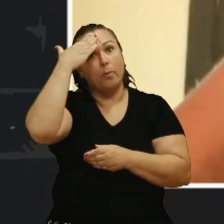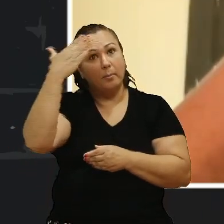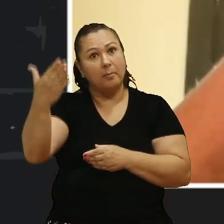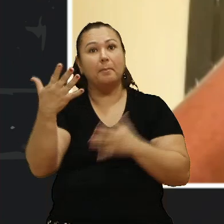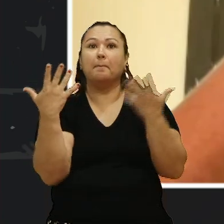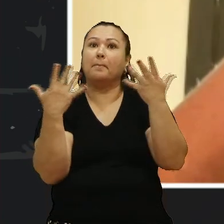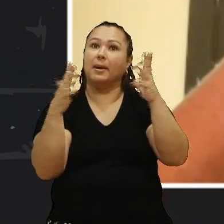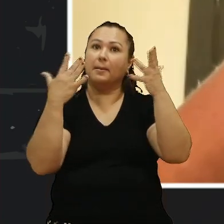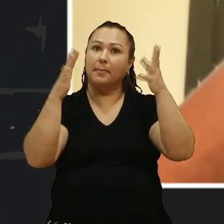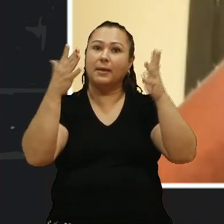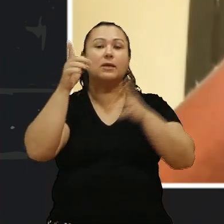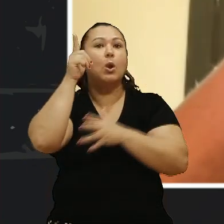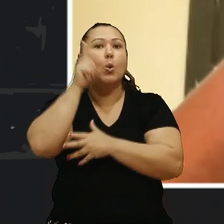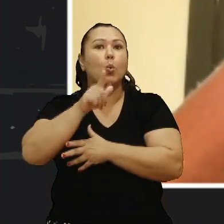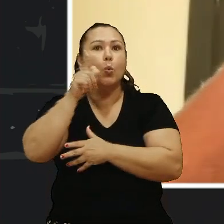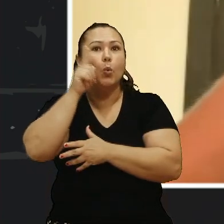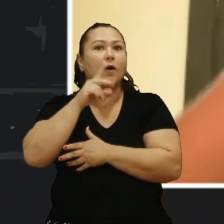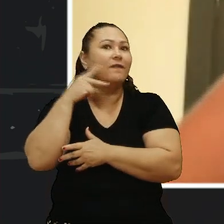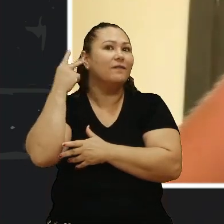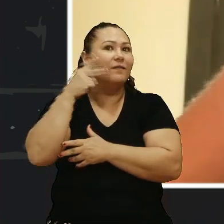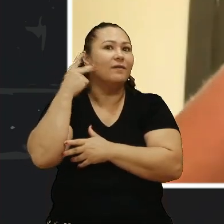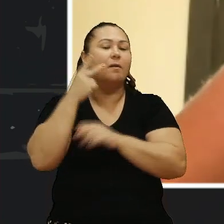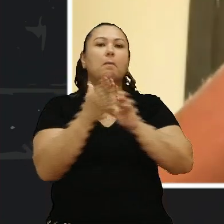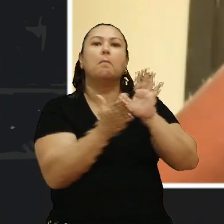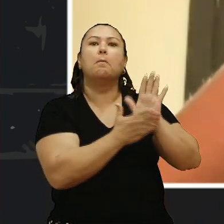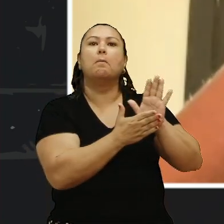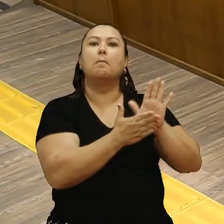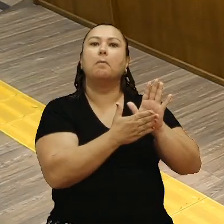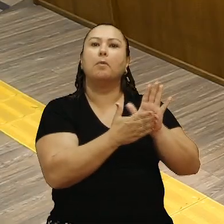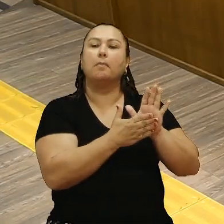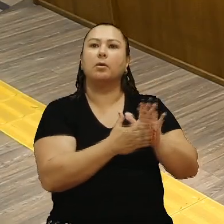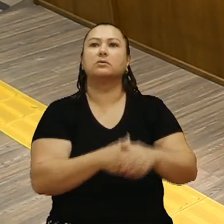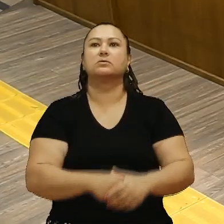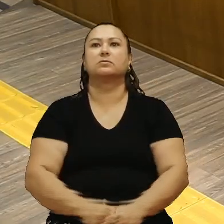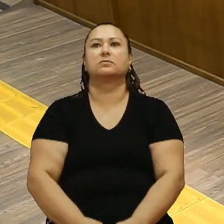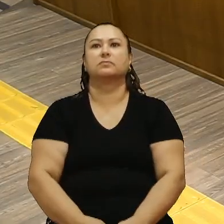parabéns, vereador Lucas, por essa proposta. Obrigado, vereadora Rose Frigieri.